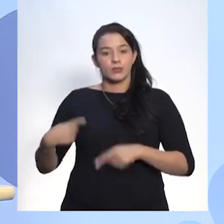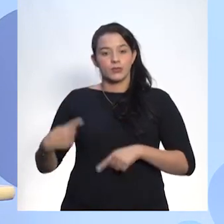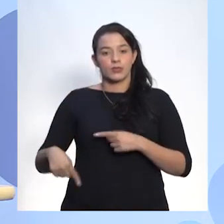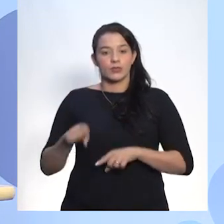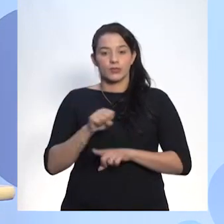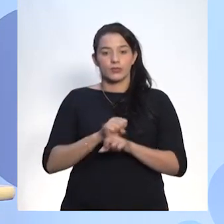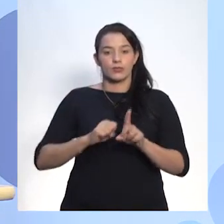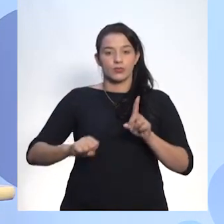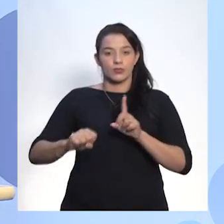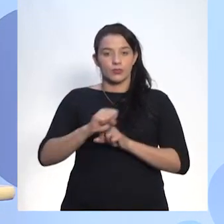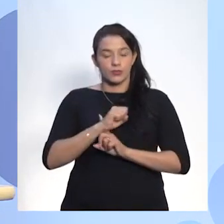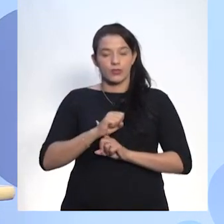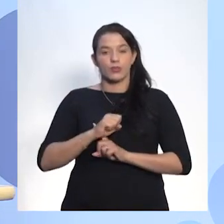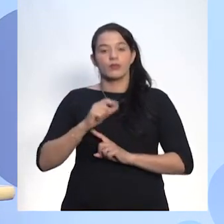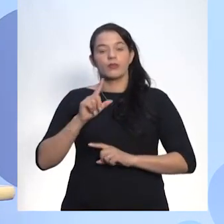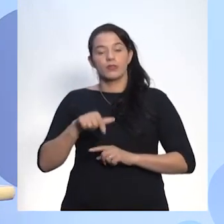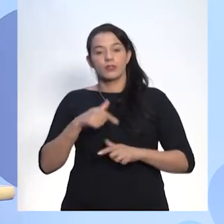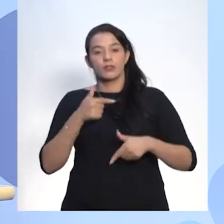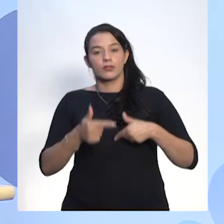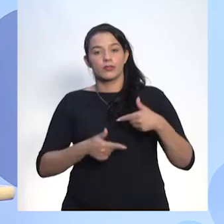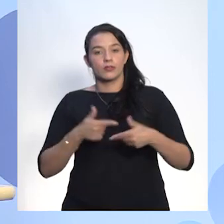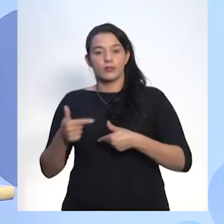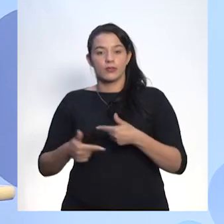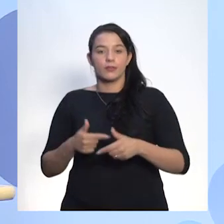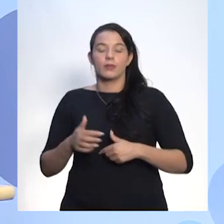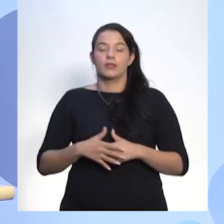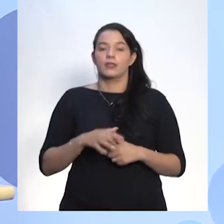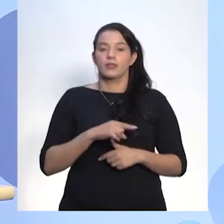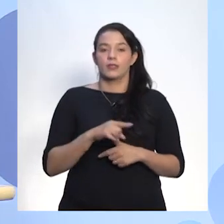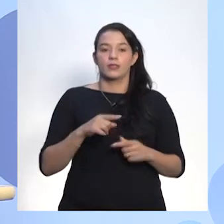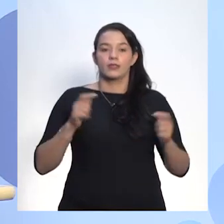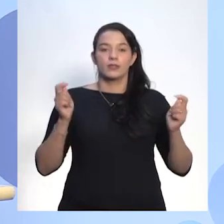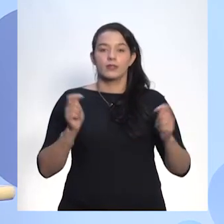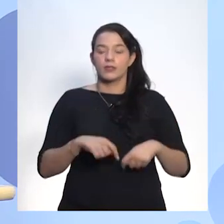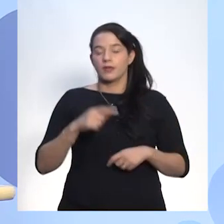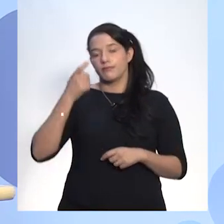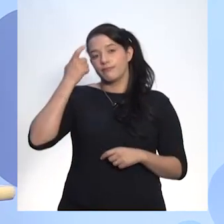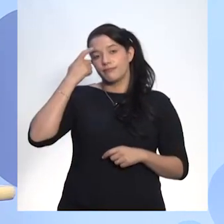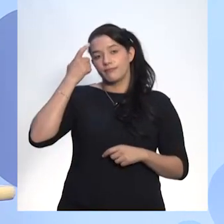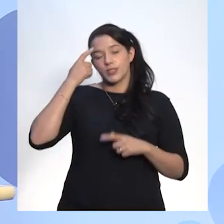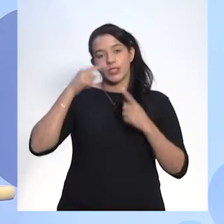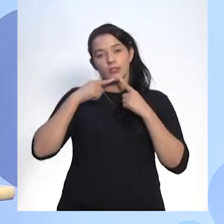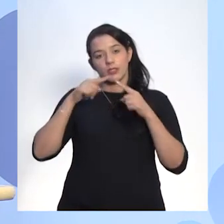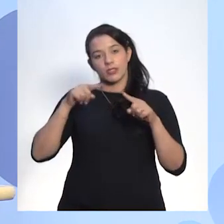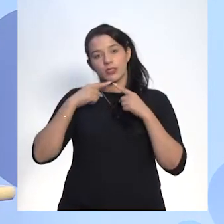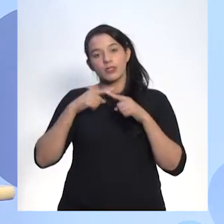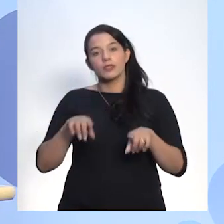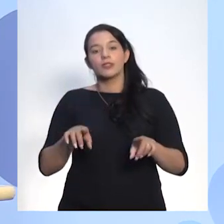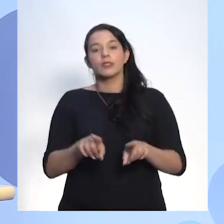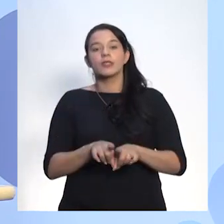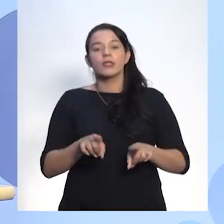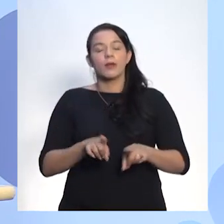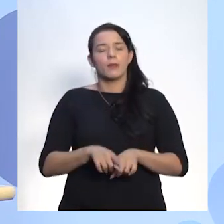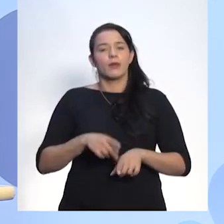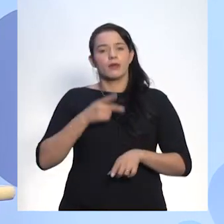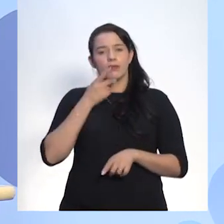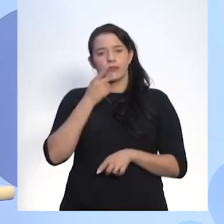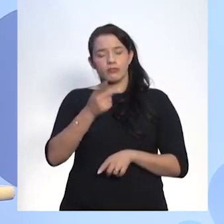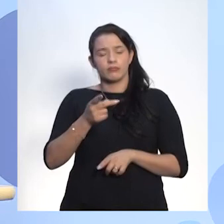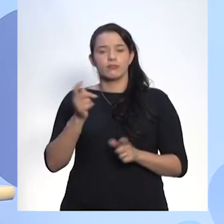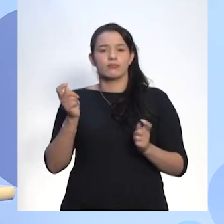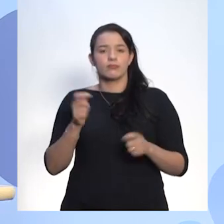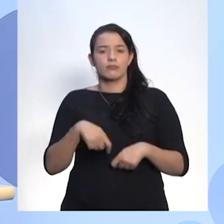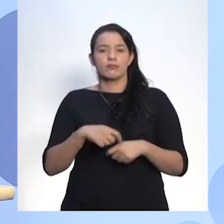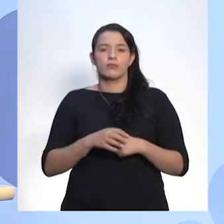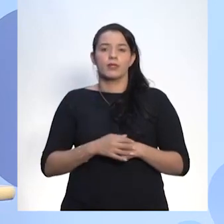social e do trabalho, para que ele possa, com consciência crítica e autonomia,